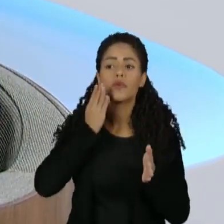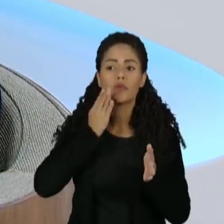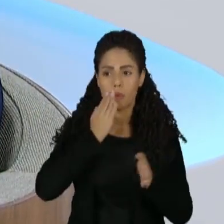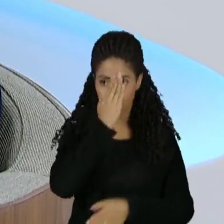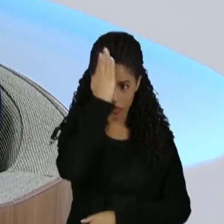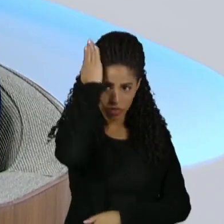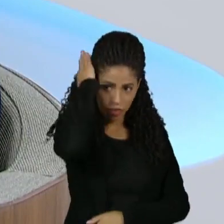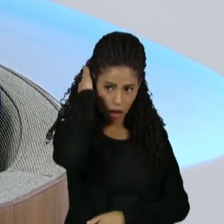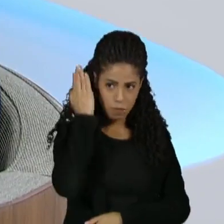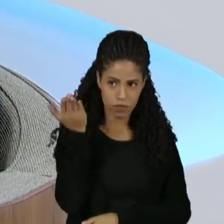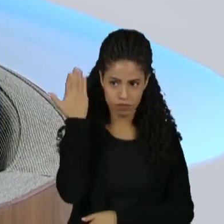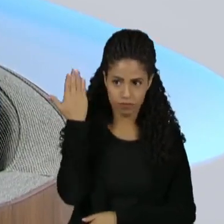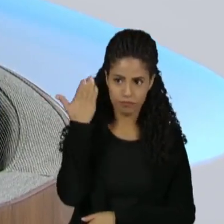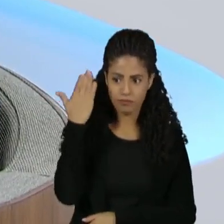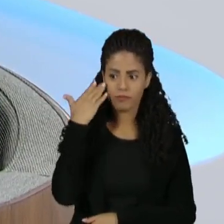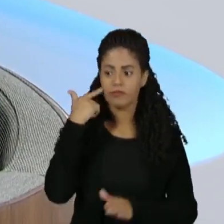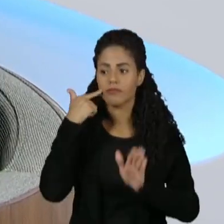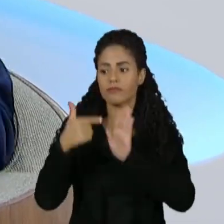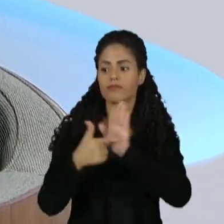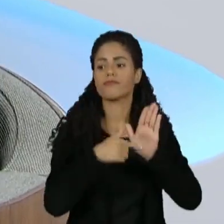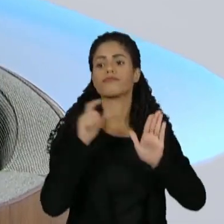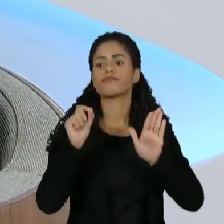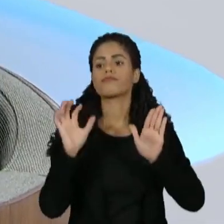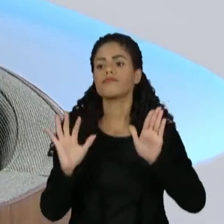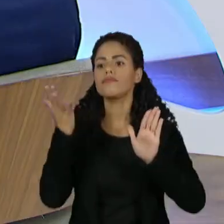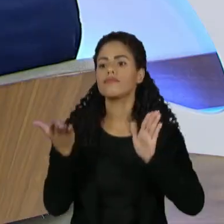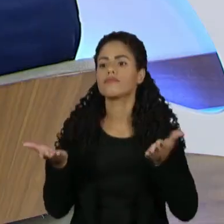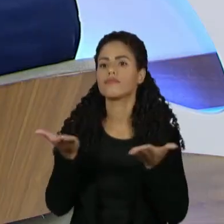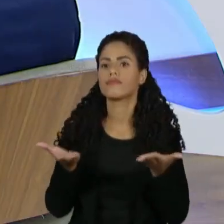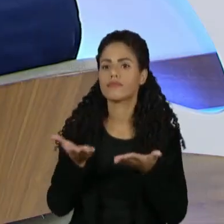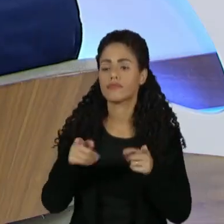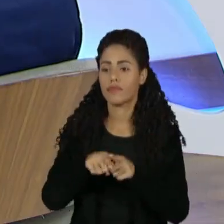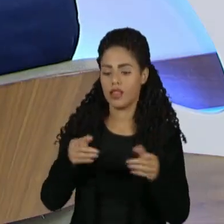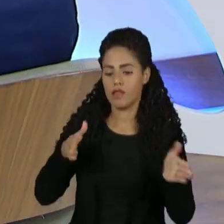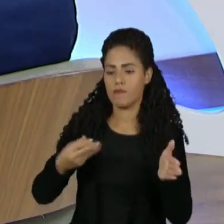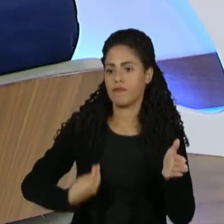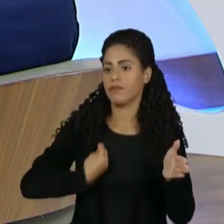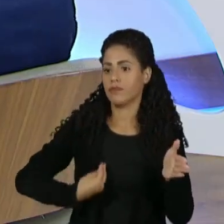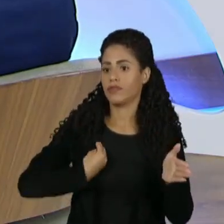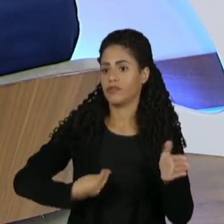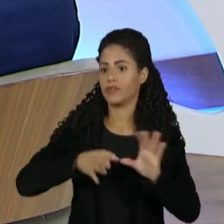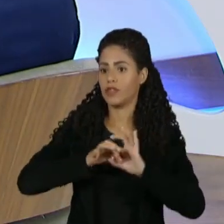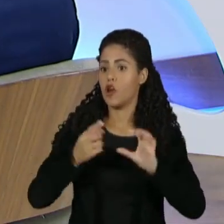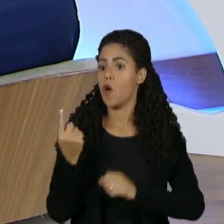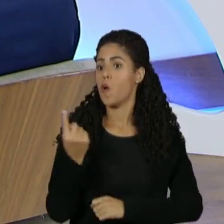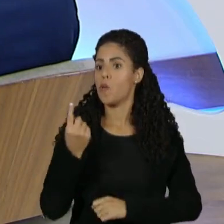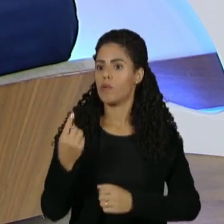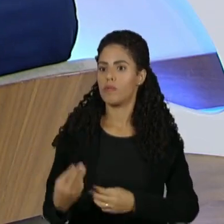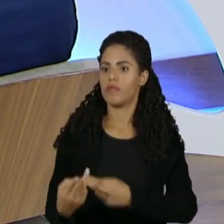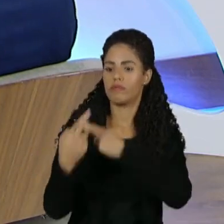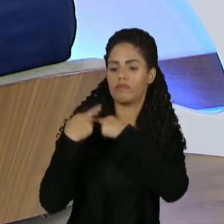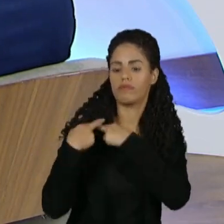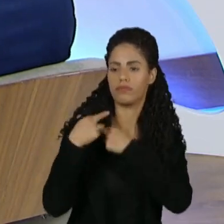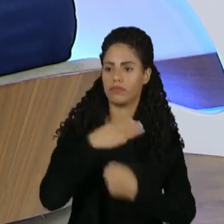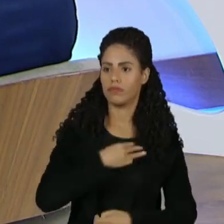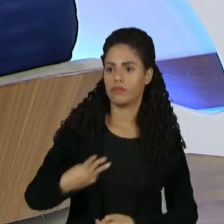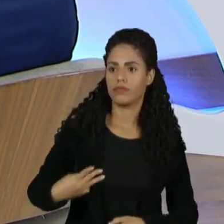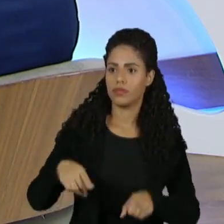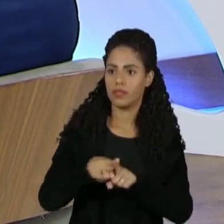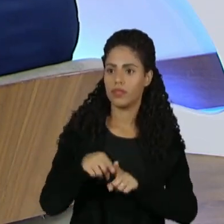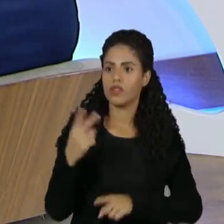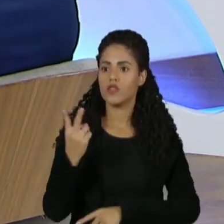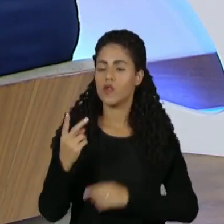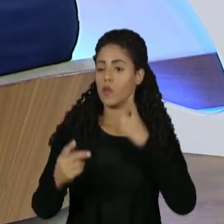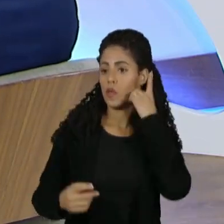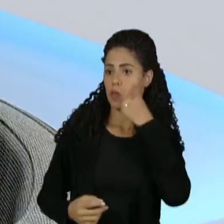for Ministro na minha vida isso já está no meu currículo na minha vida pública Aliás foi o meu primeiro cargo público o segundo foi